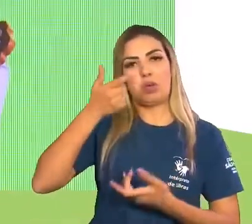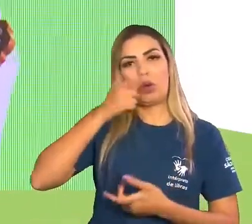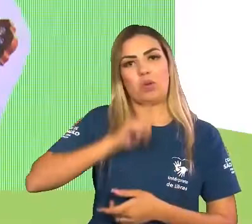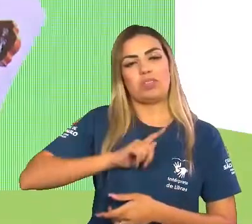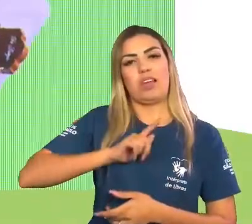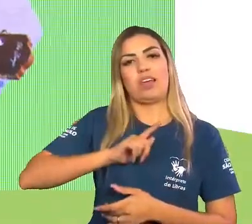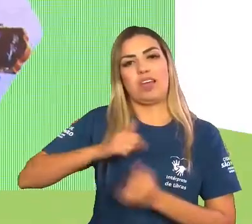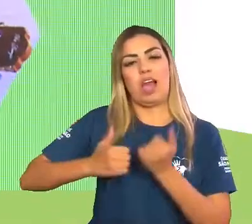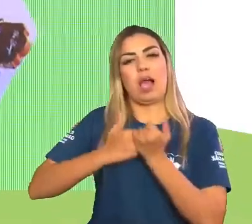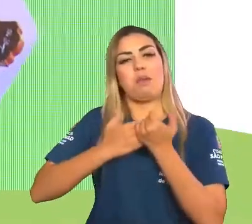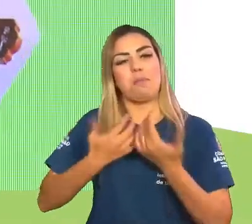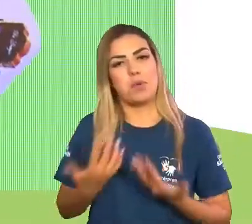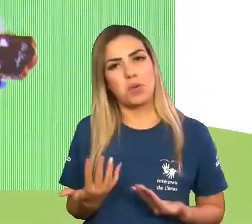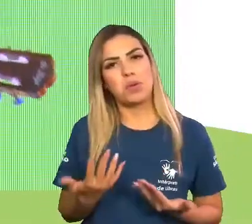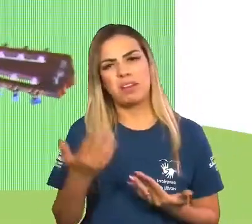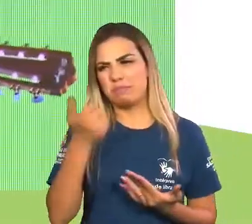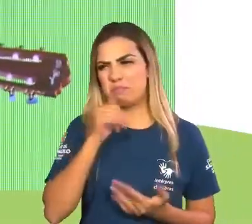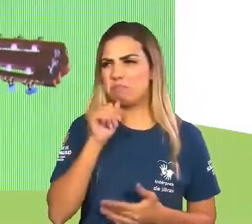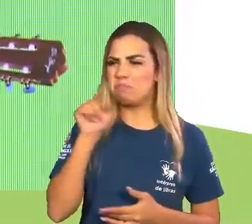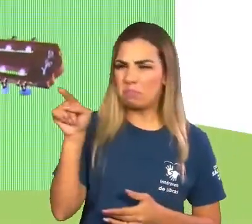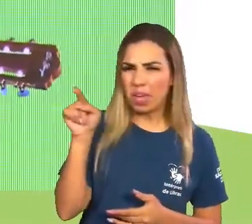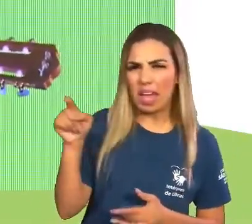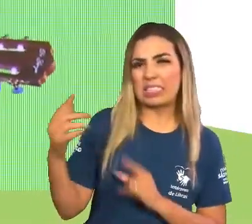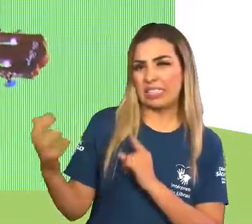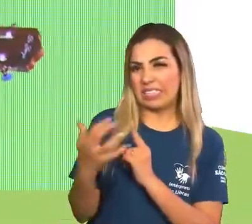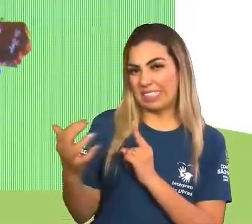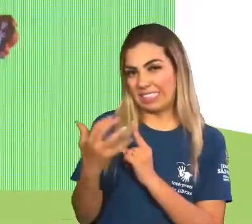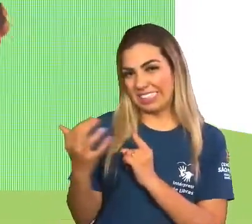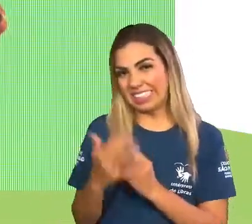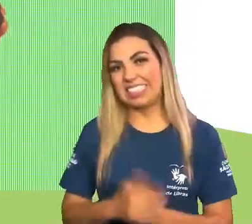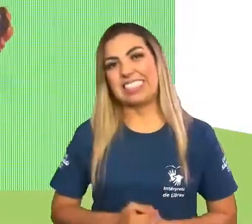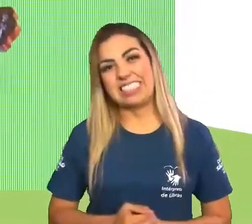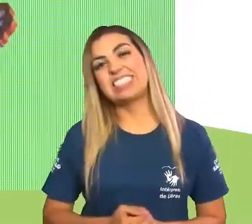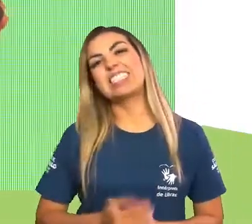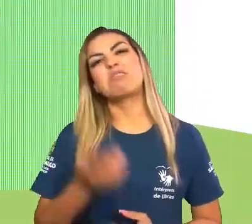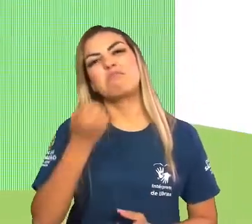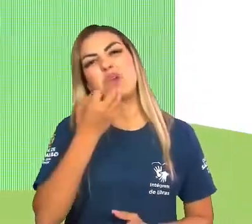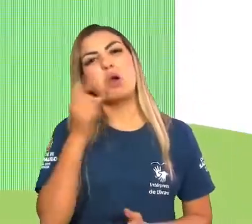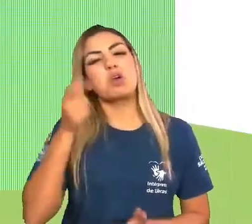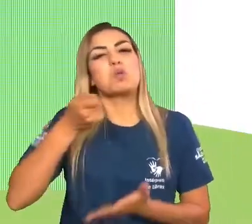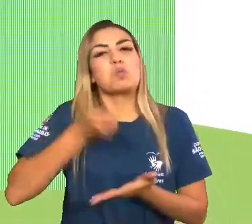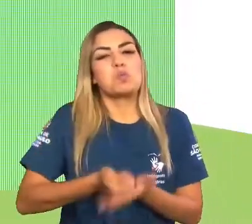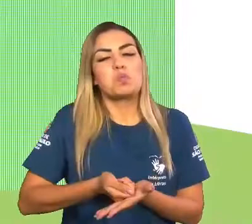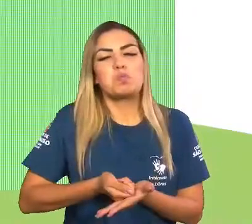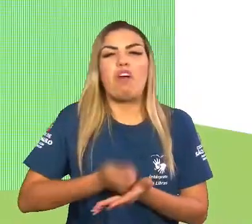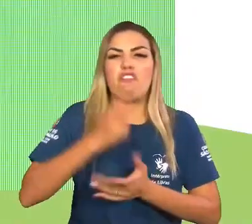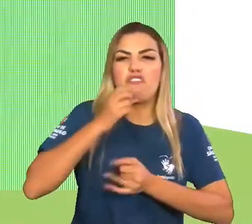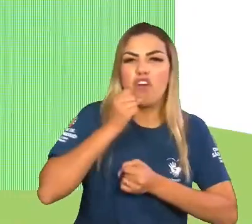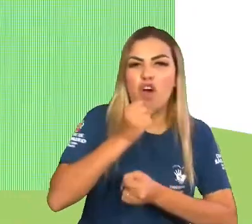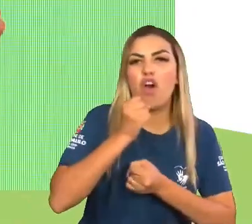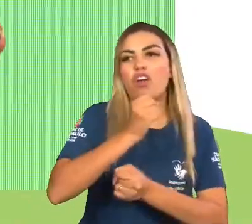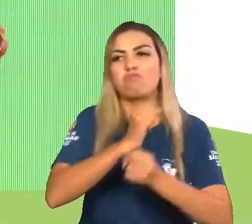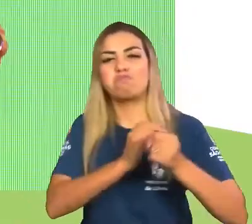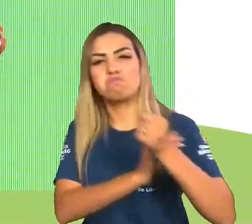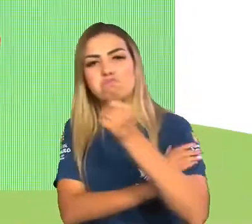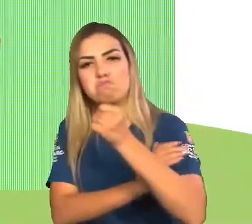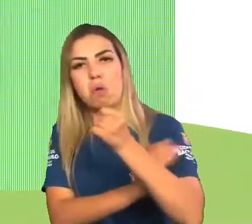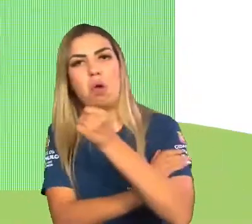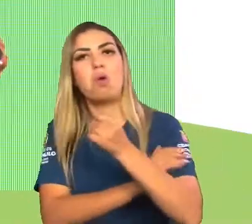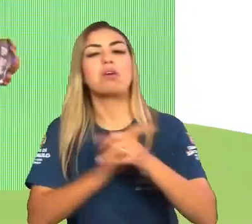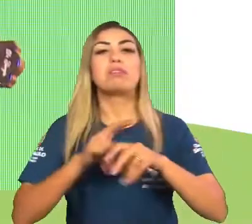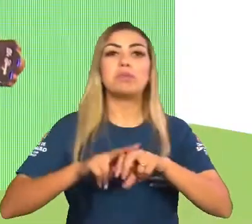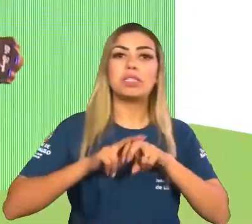muito. Como uma mulher é retada, né? Retada é uma coisa boa, viu? É muito. Como uma mulher é muito forte, a mulher. Por isso que a gente tem que, o